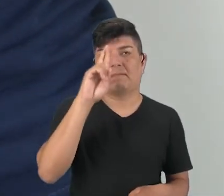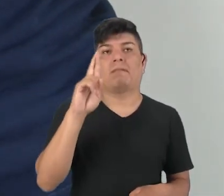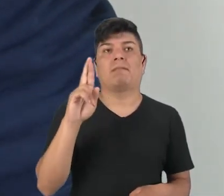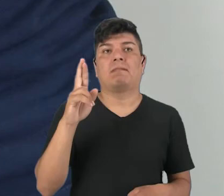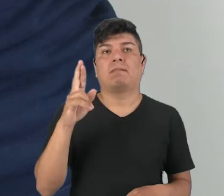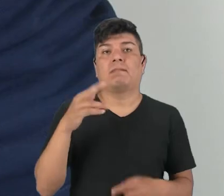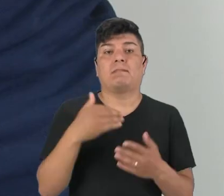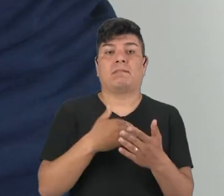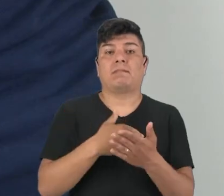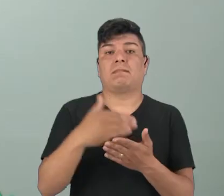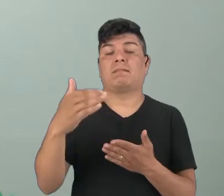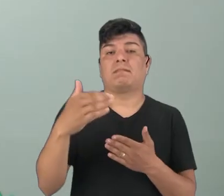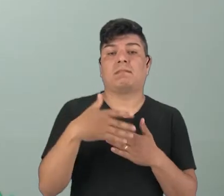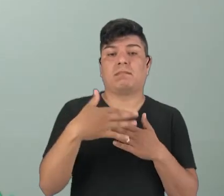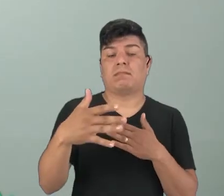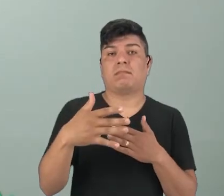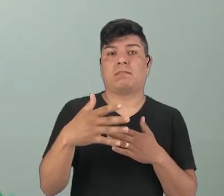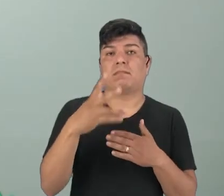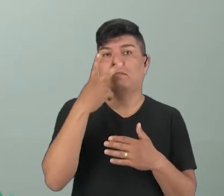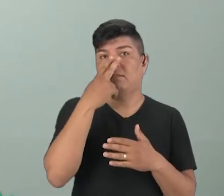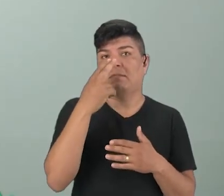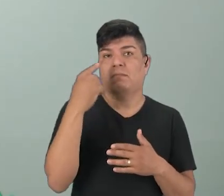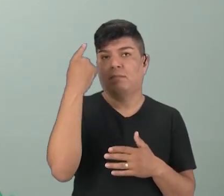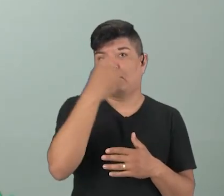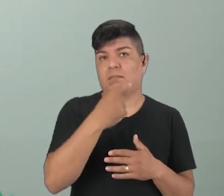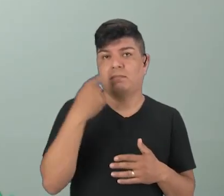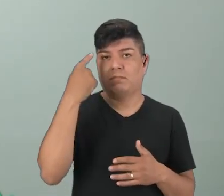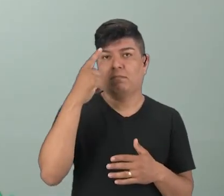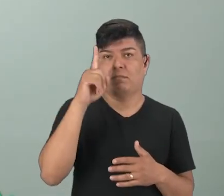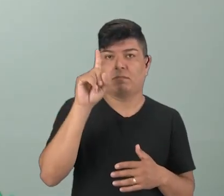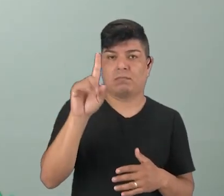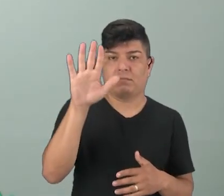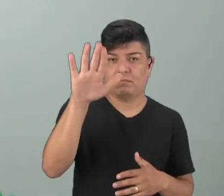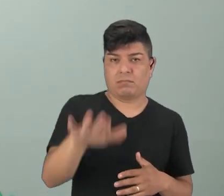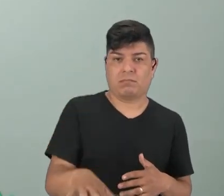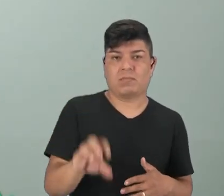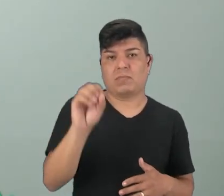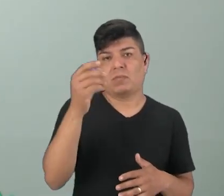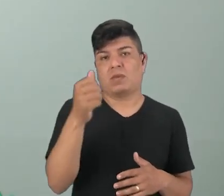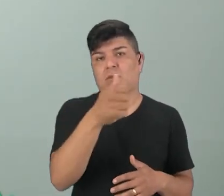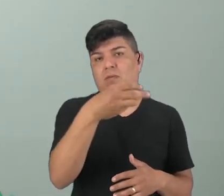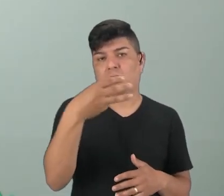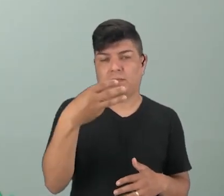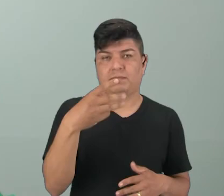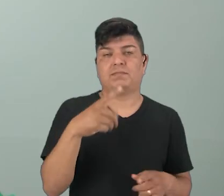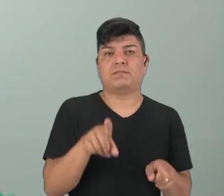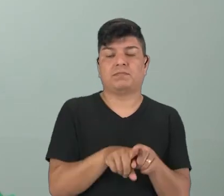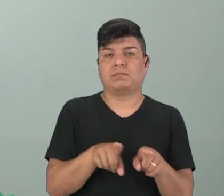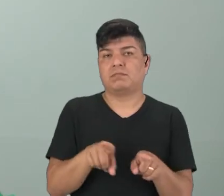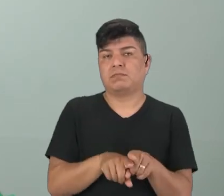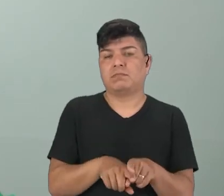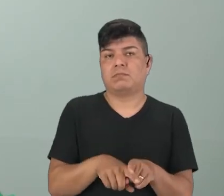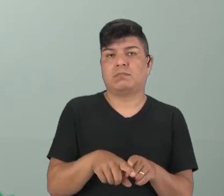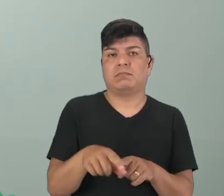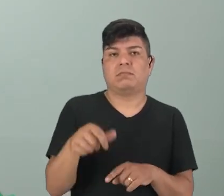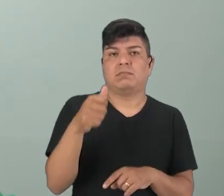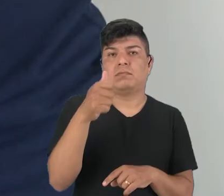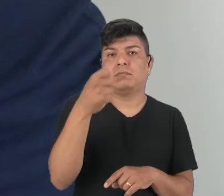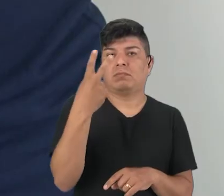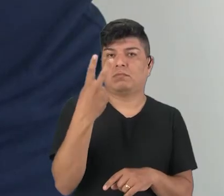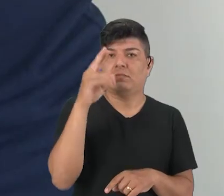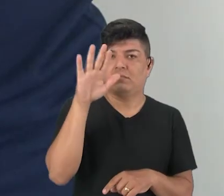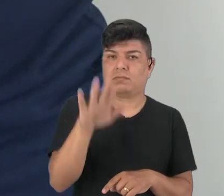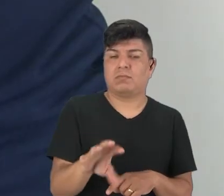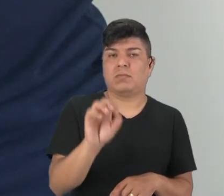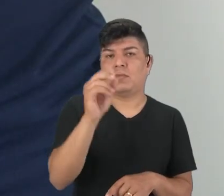gente passa a contar como se fosse 1 hora da tarde, né? Ou às 13 horas. E aqui no 2 vai ser 2 horas da